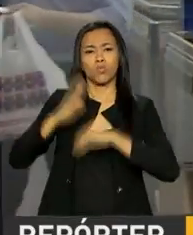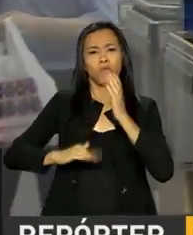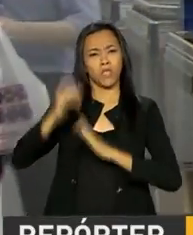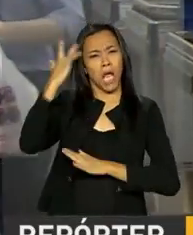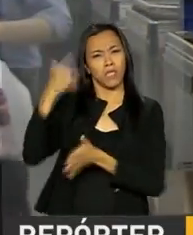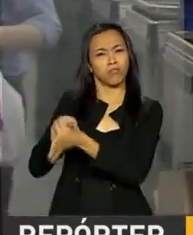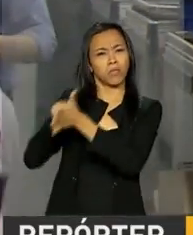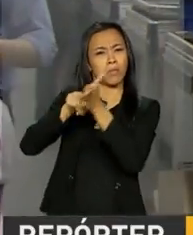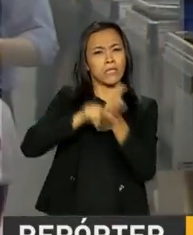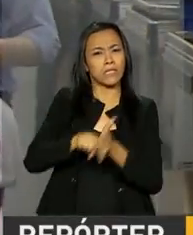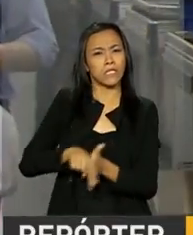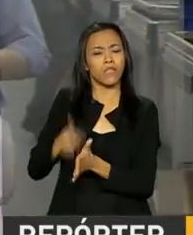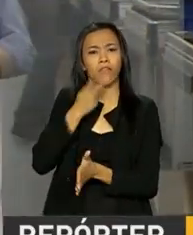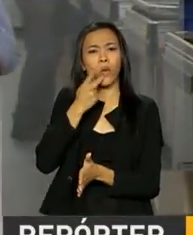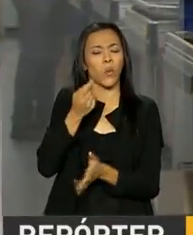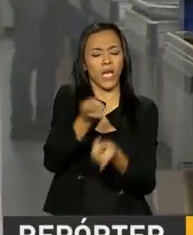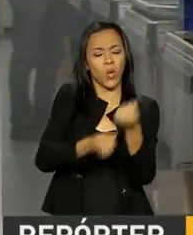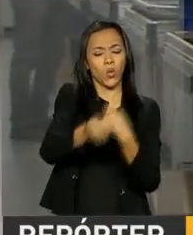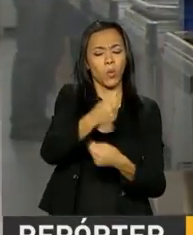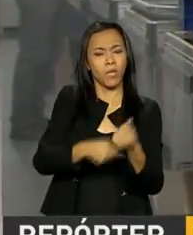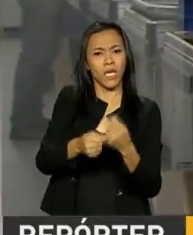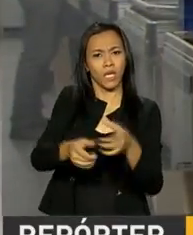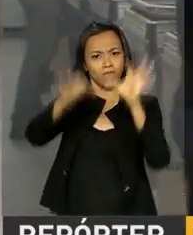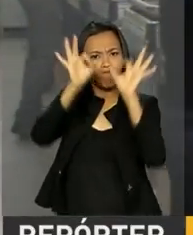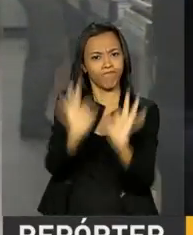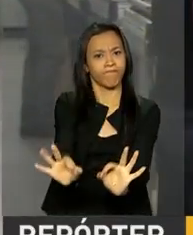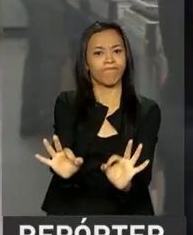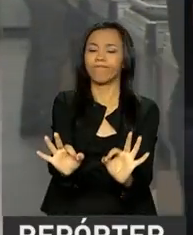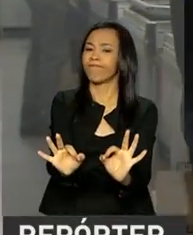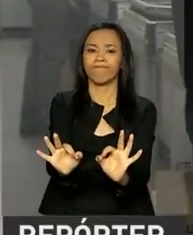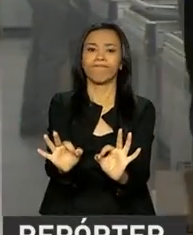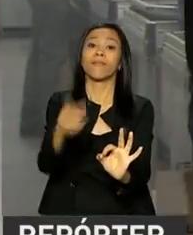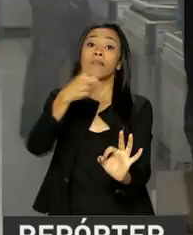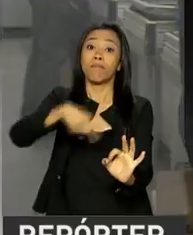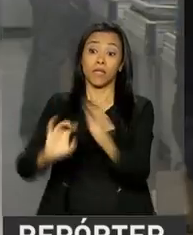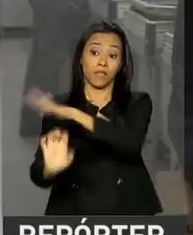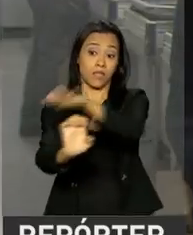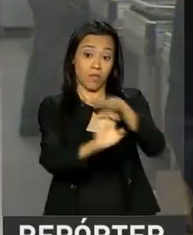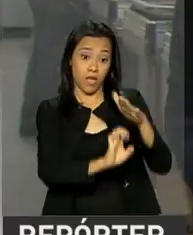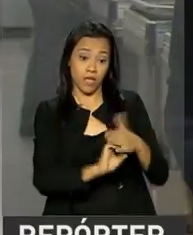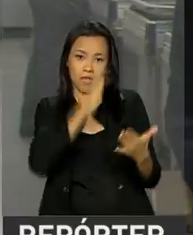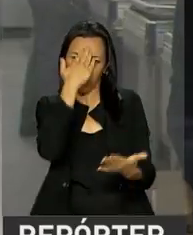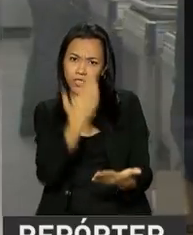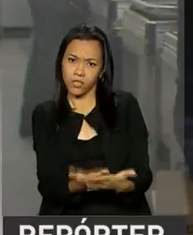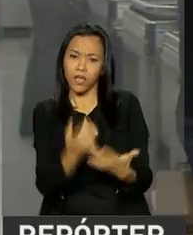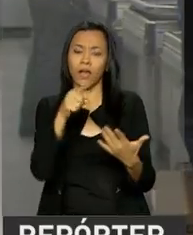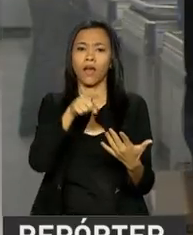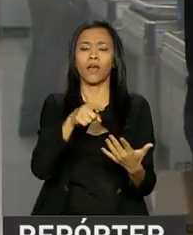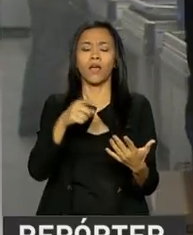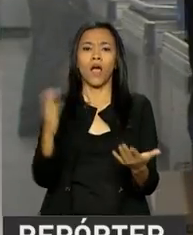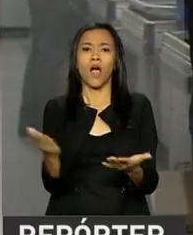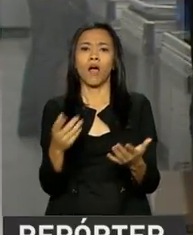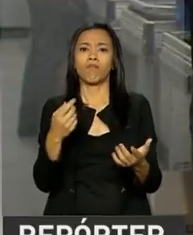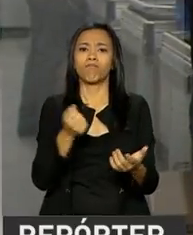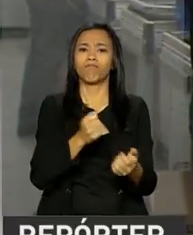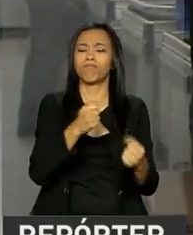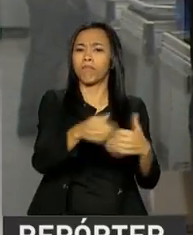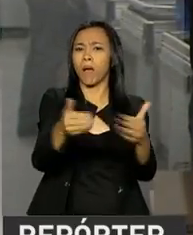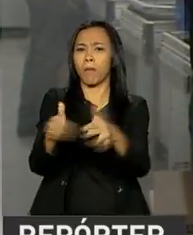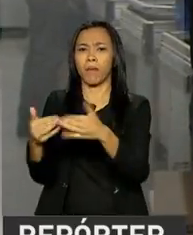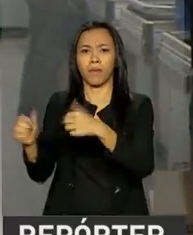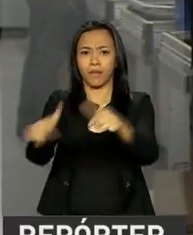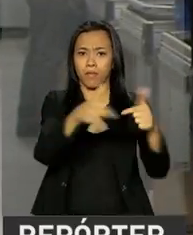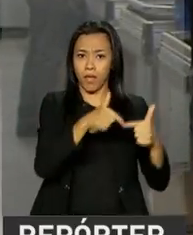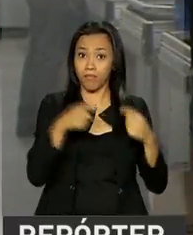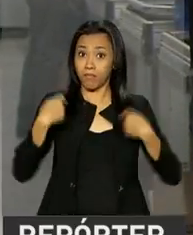costumam dizer que a economia não é uma ciência exata para os empresários investirem aumentarem a produção eo consumo gerarem empregos